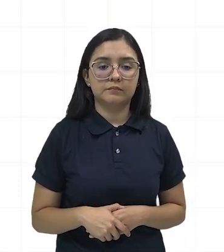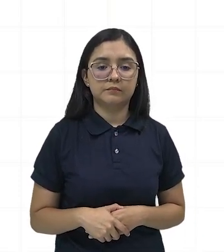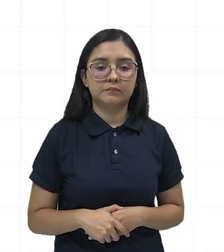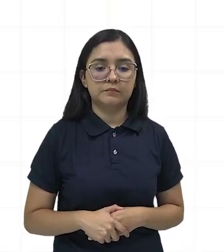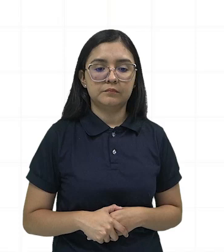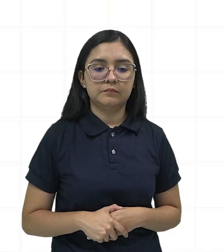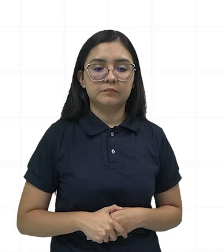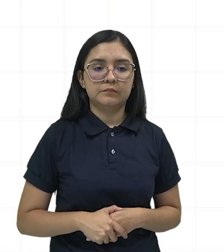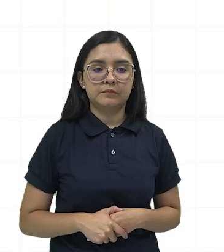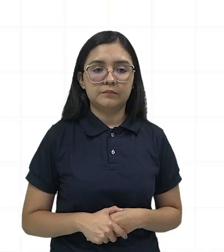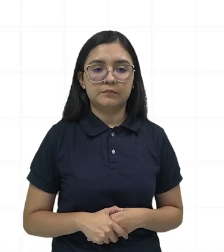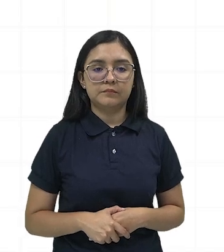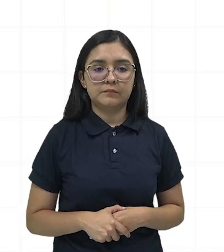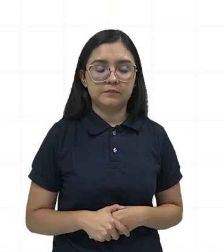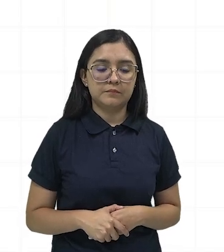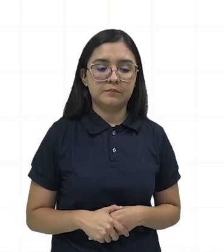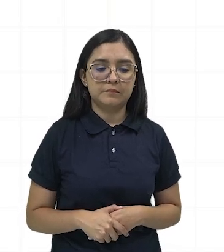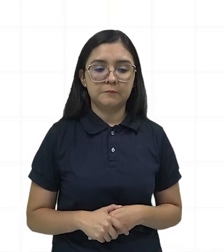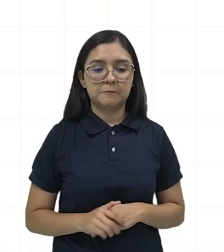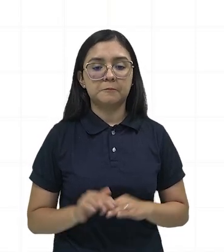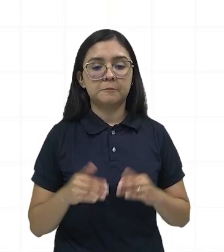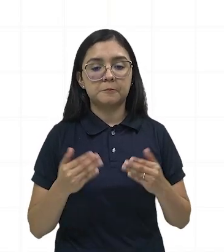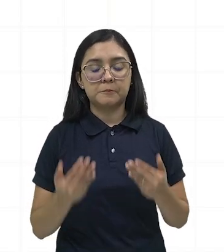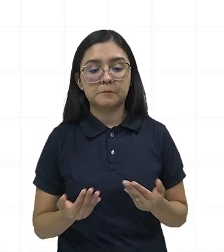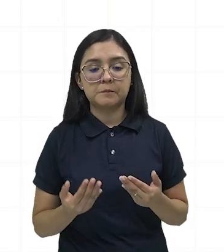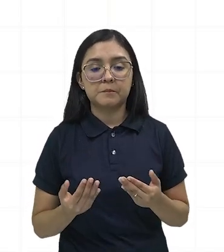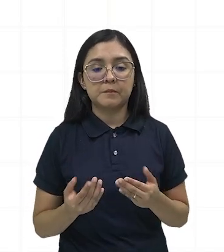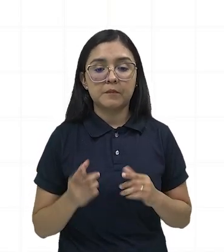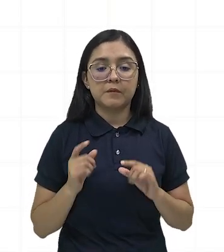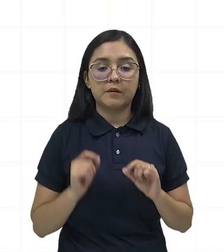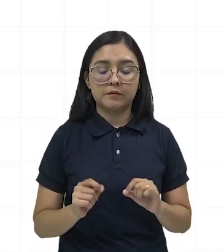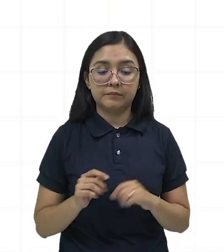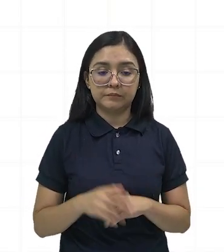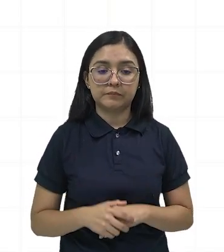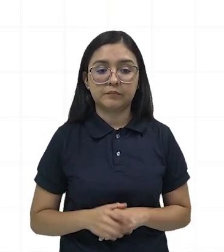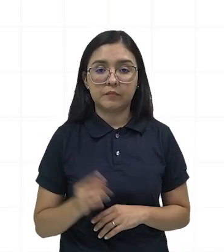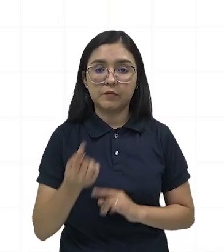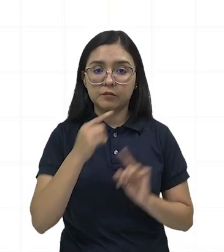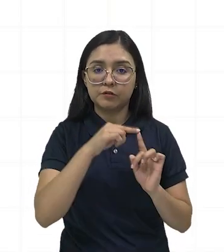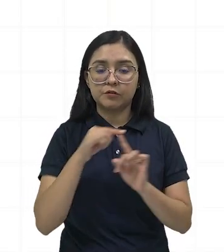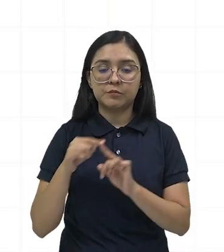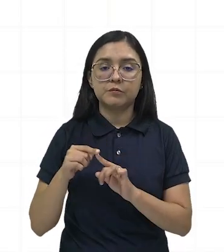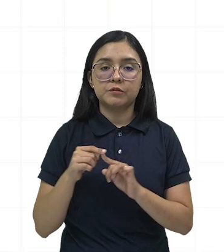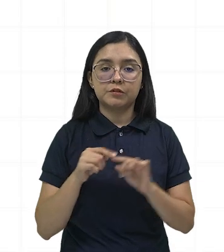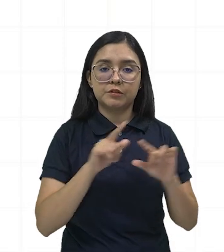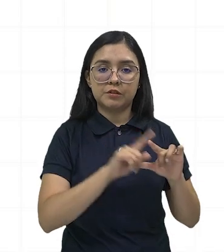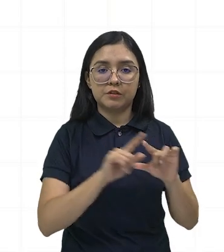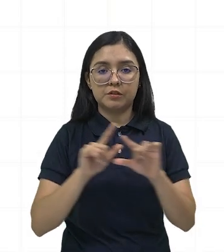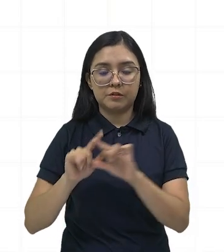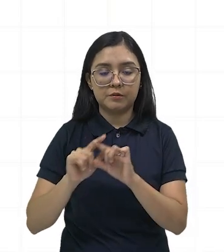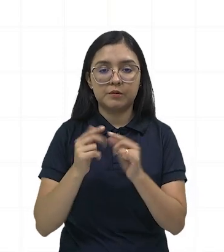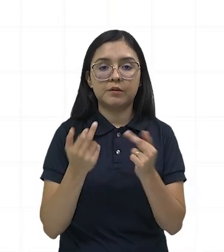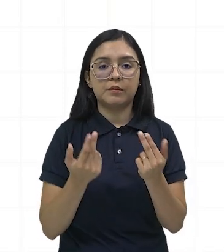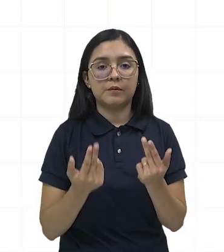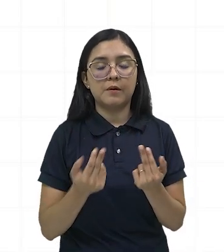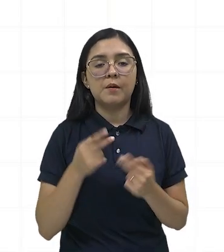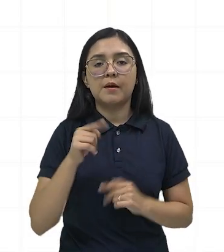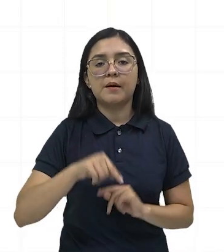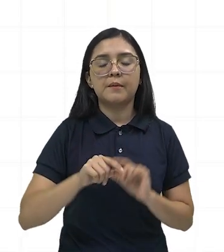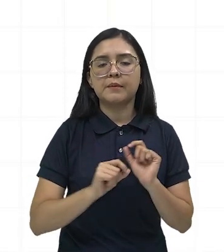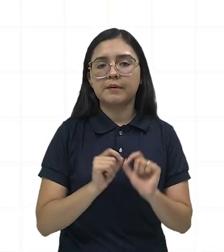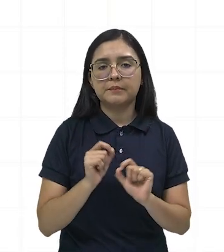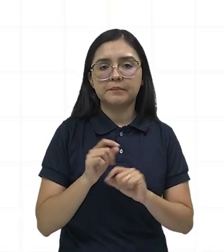O que vai acontecer? Nós vimos, então, que um dos casos de congruência é